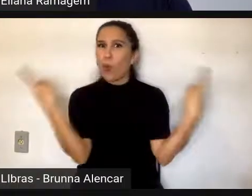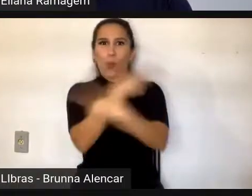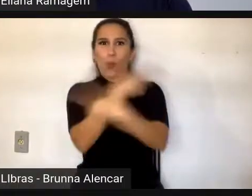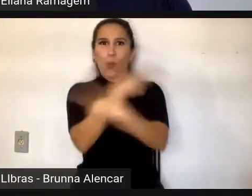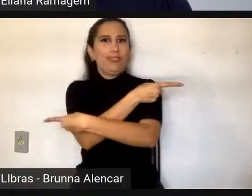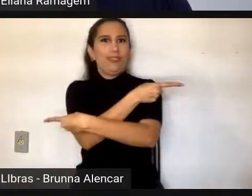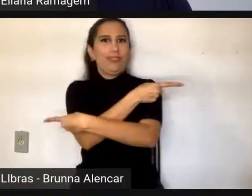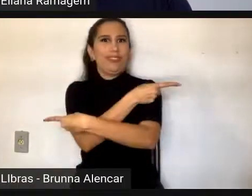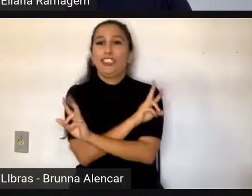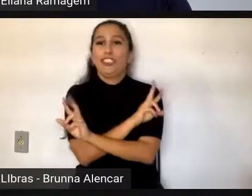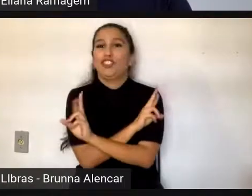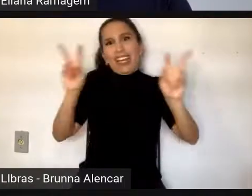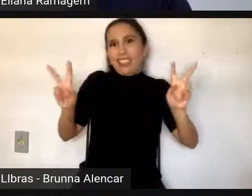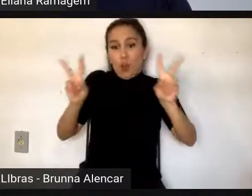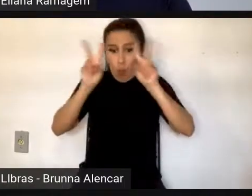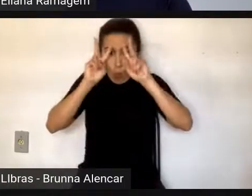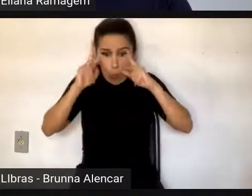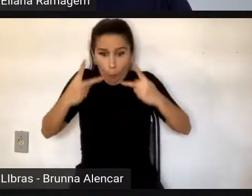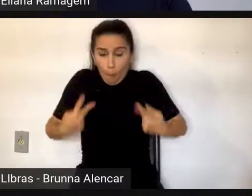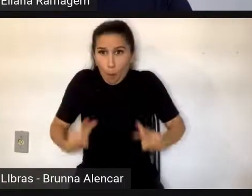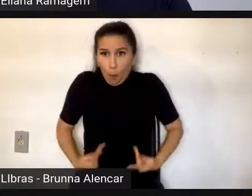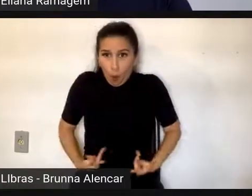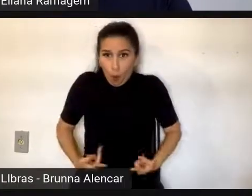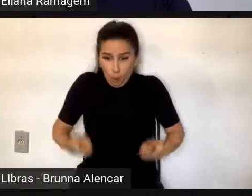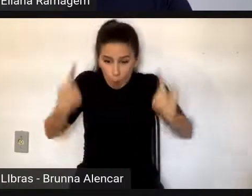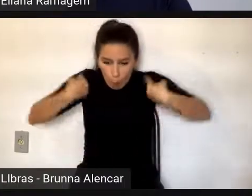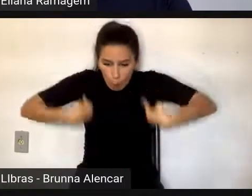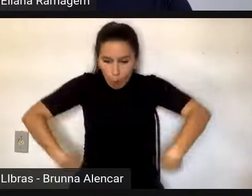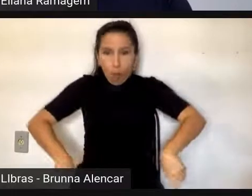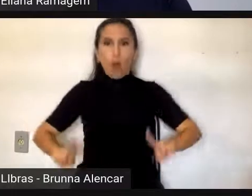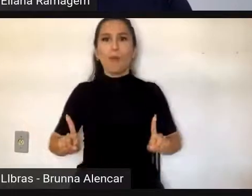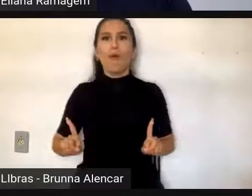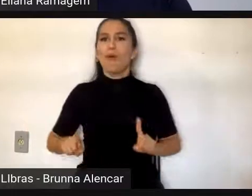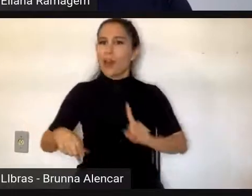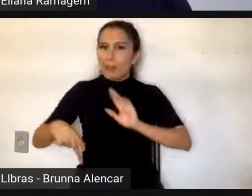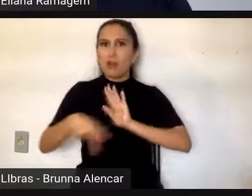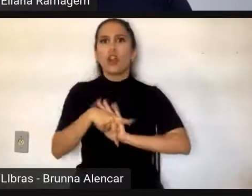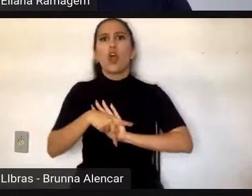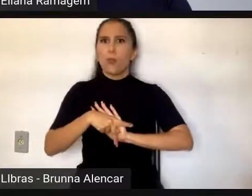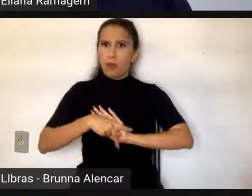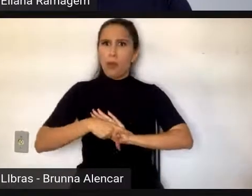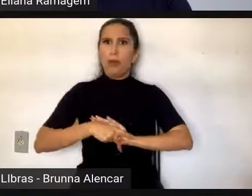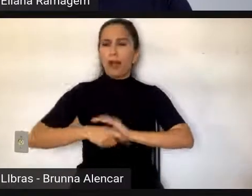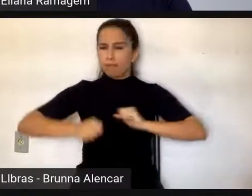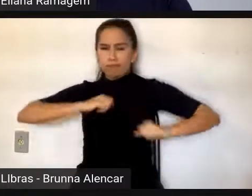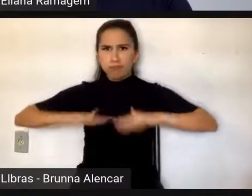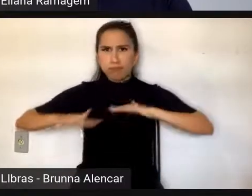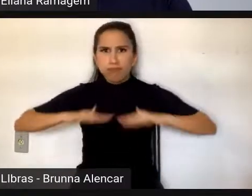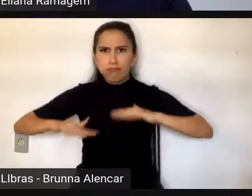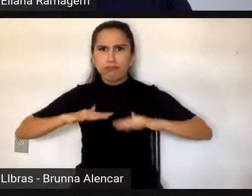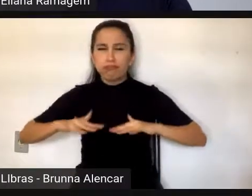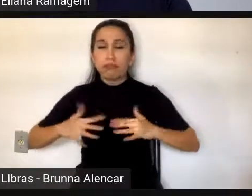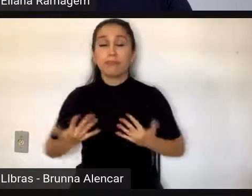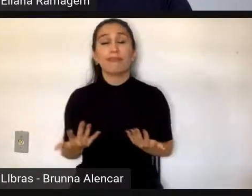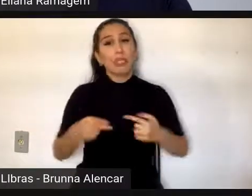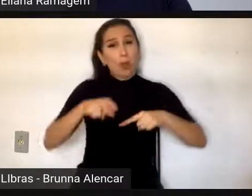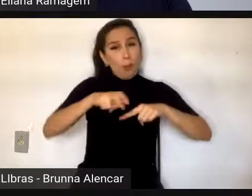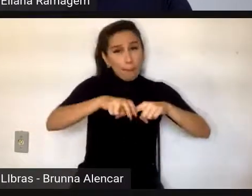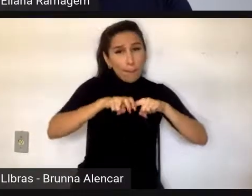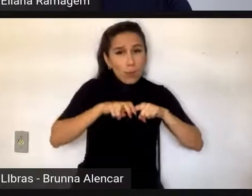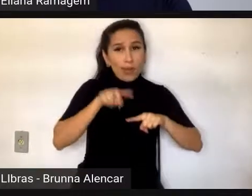evolução do corpo humano. Por isso que essas doenças ocasionais, geralmente,